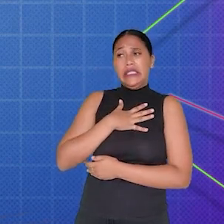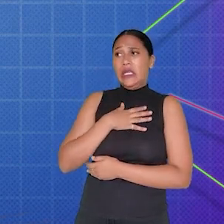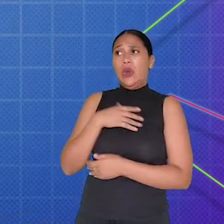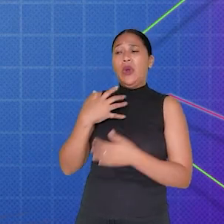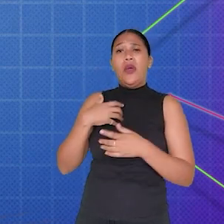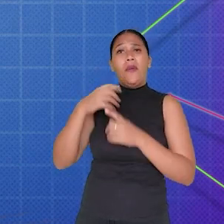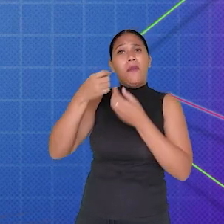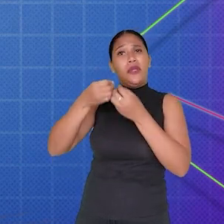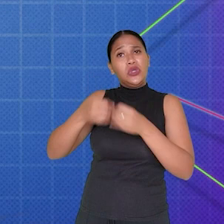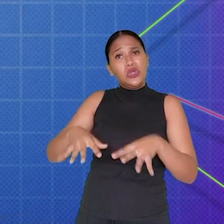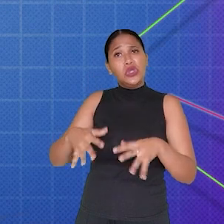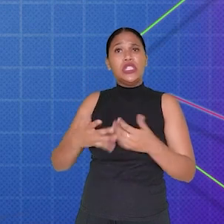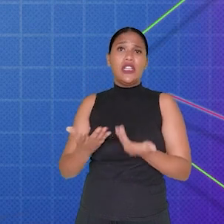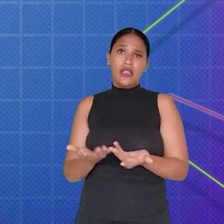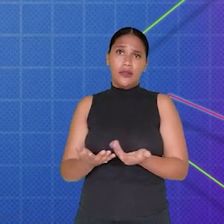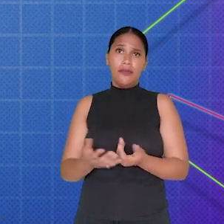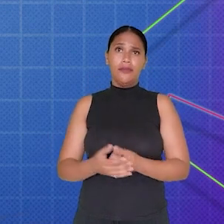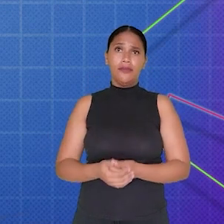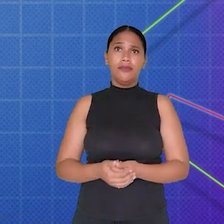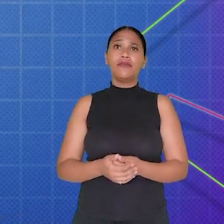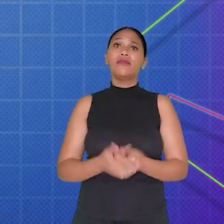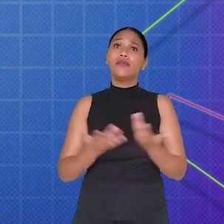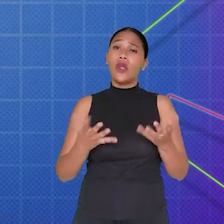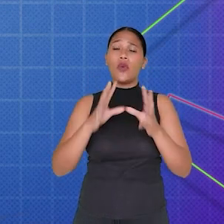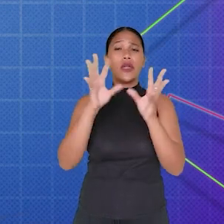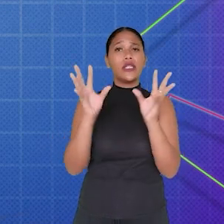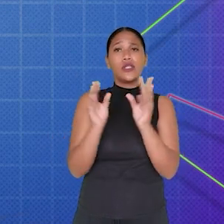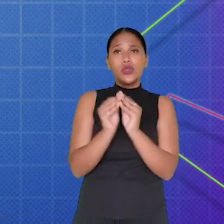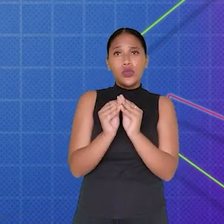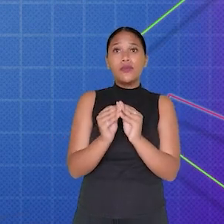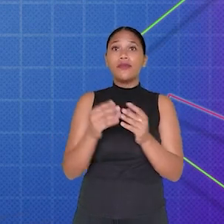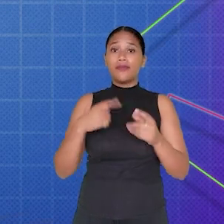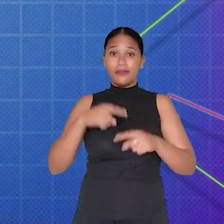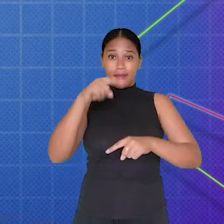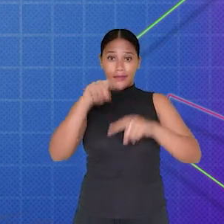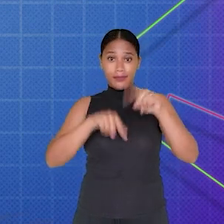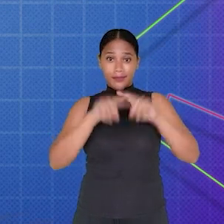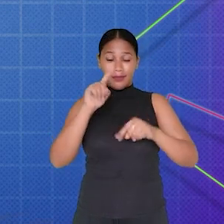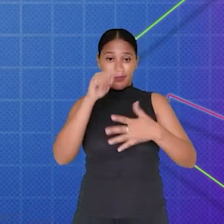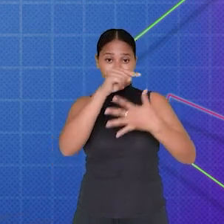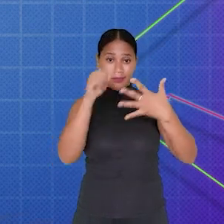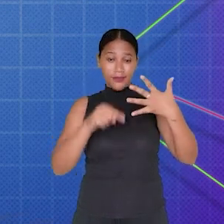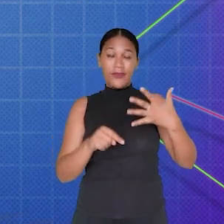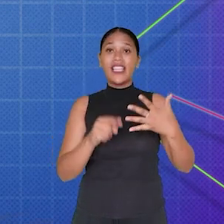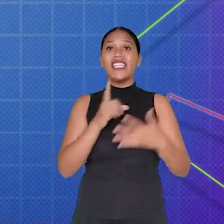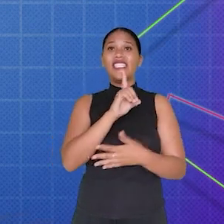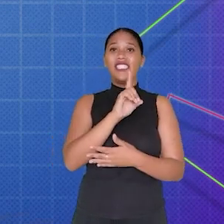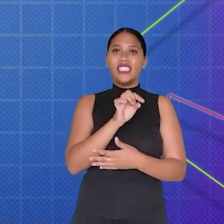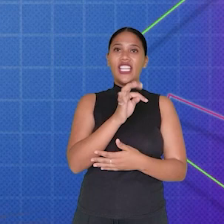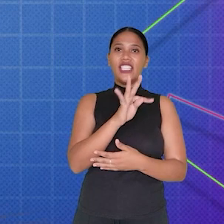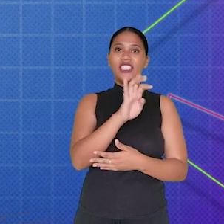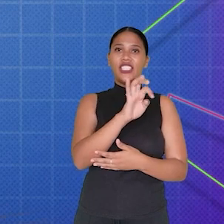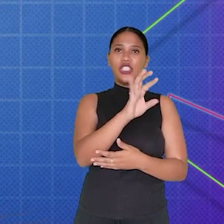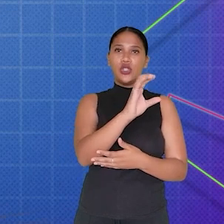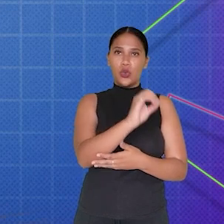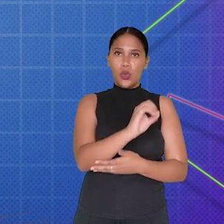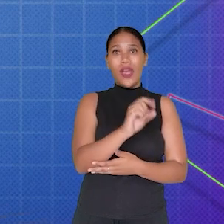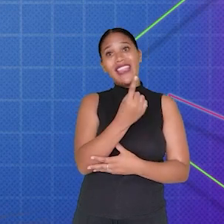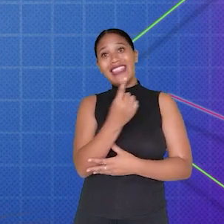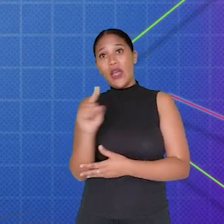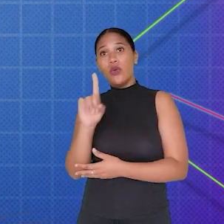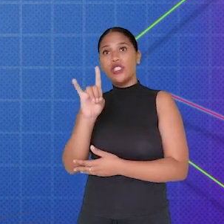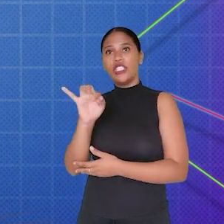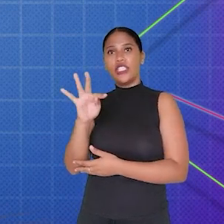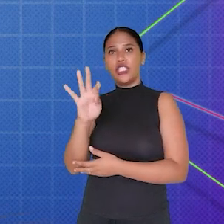elementos não diegéticos pode prejudicar a imersão e o fluxo do jogo. Em resumo, os elementos diegéticos e não diegéticos são